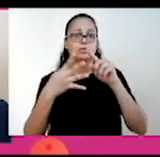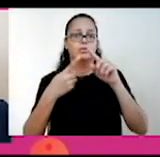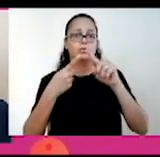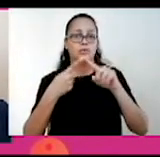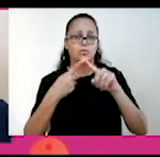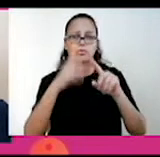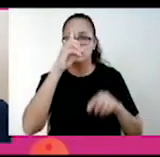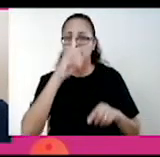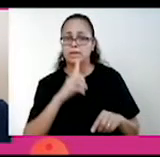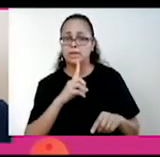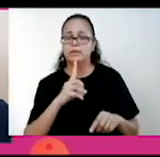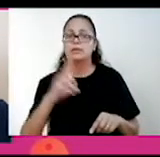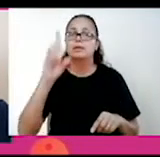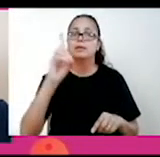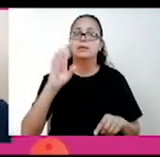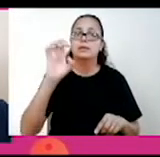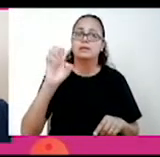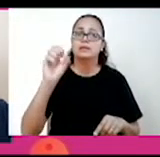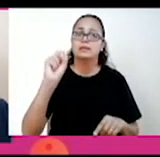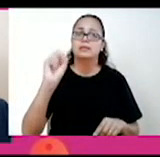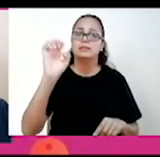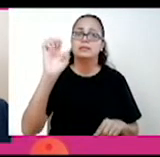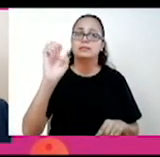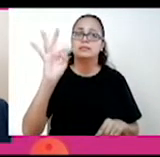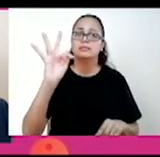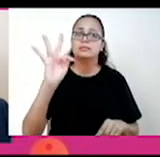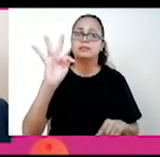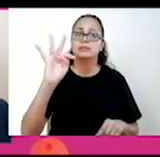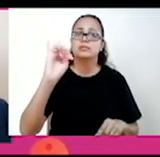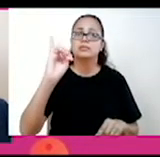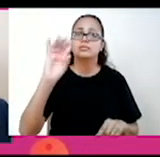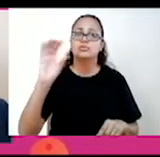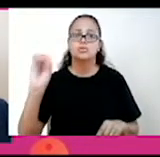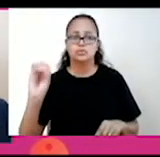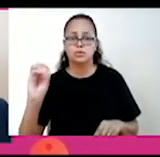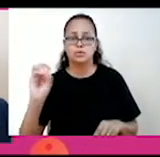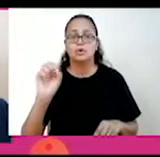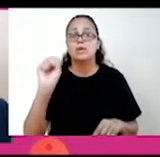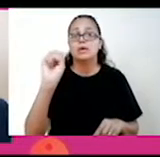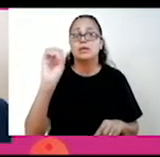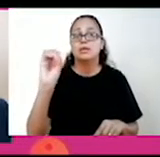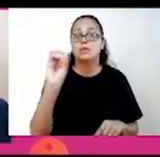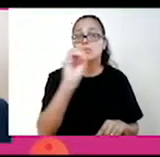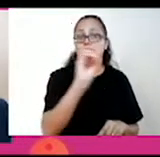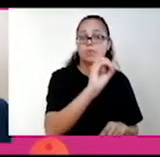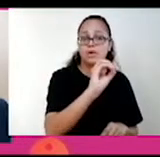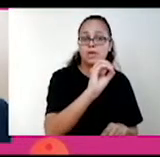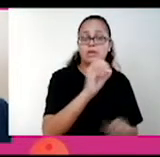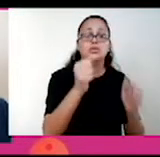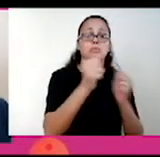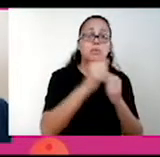na cor amarela, é o clima desértico. Onde que ele está? Olha só, aqui na porção oeste, né? Pegando aqui, ó, parte do